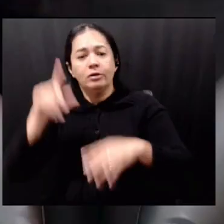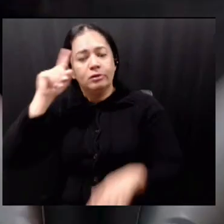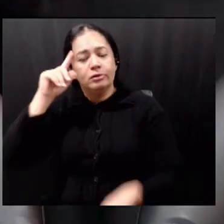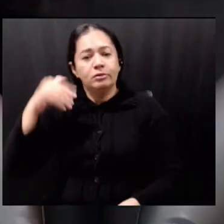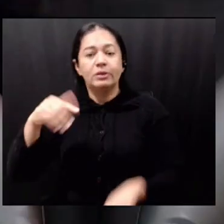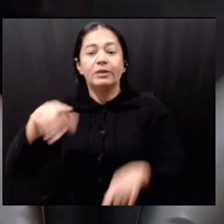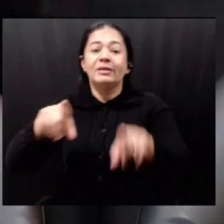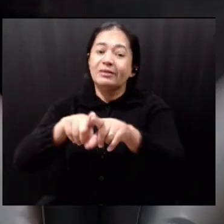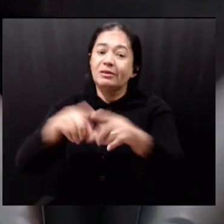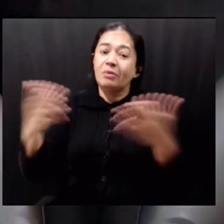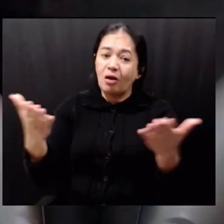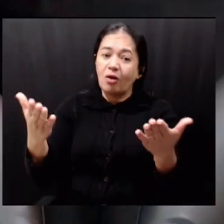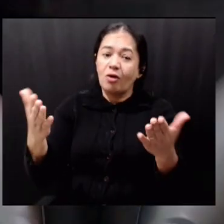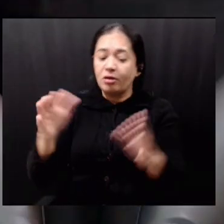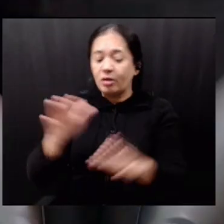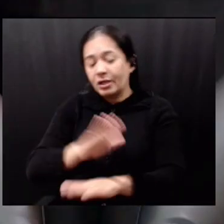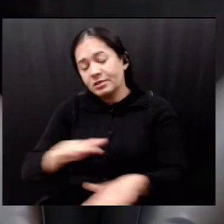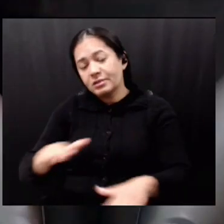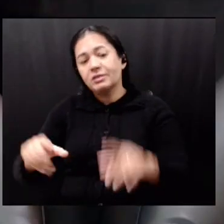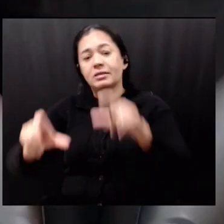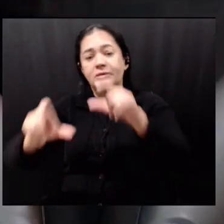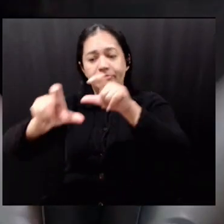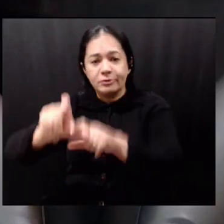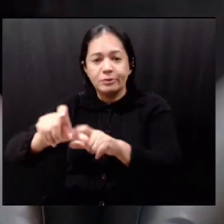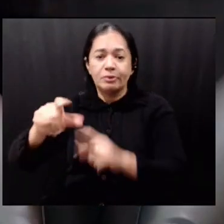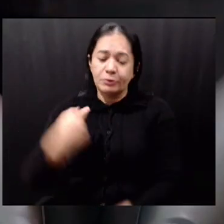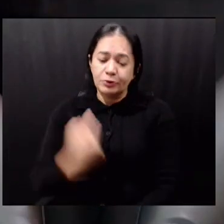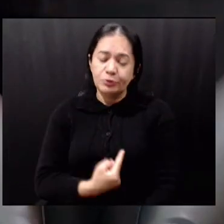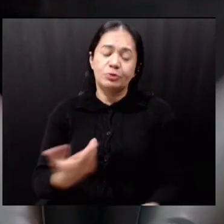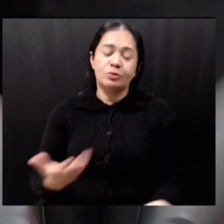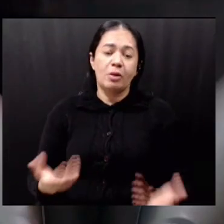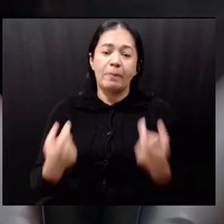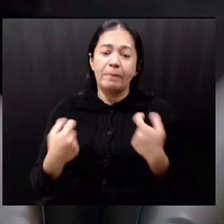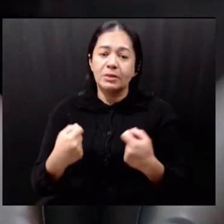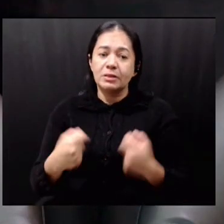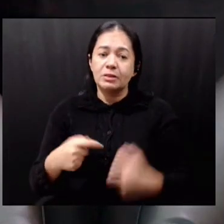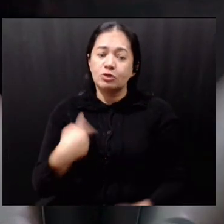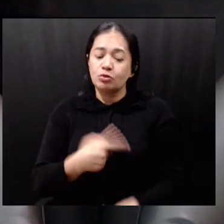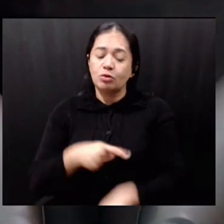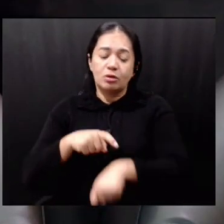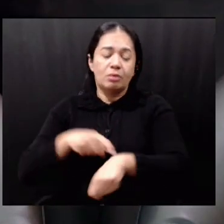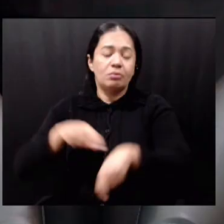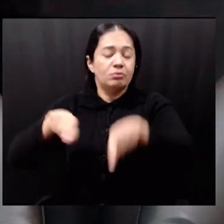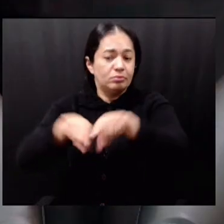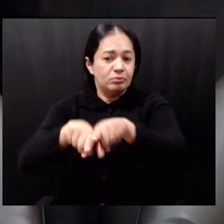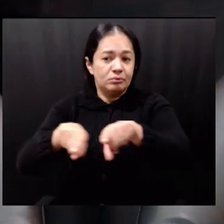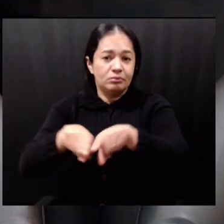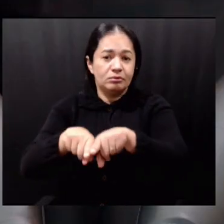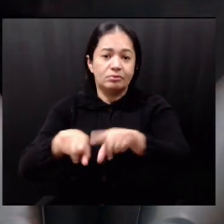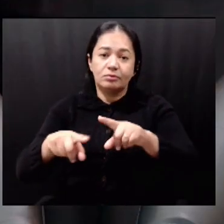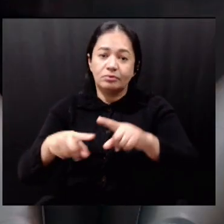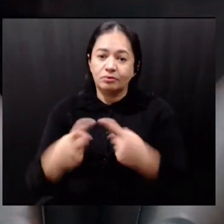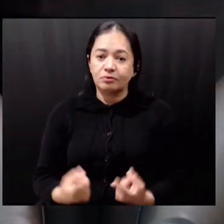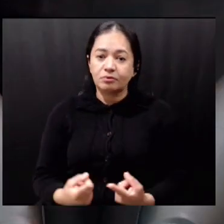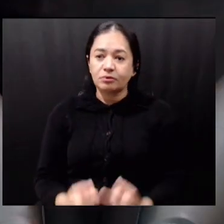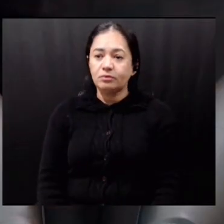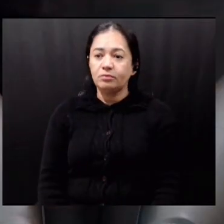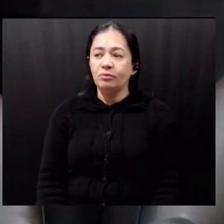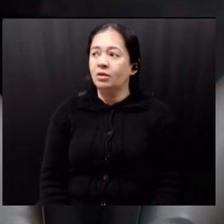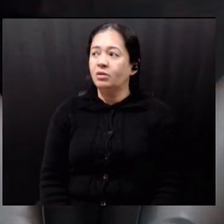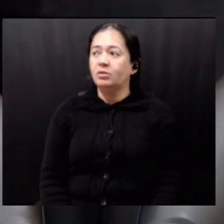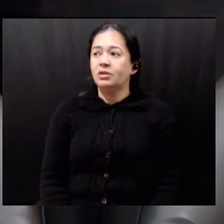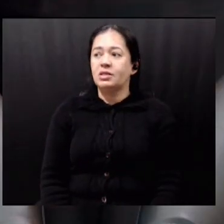uma criança que depende ali da gente, precisa do nosso tempo também. Uhum. Mas é um ponto que